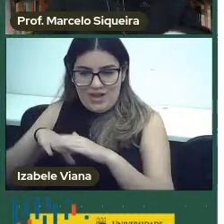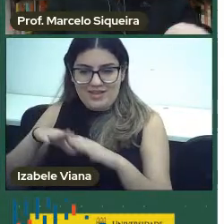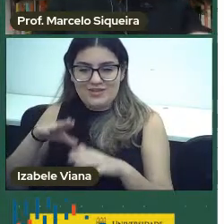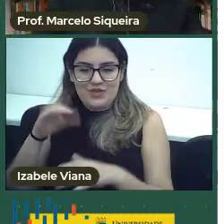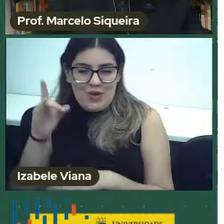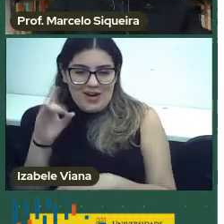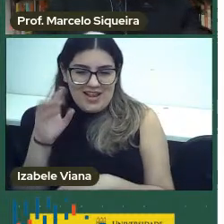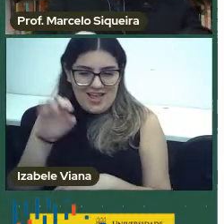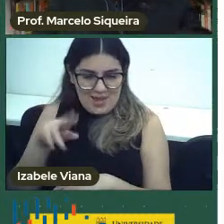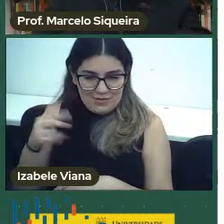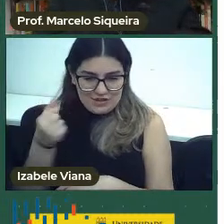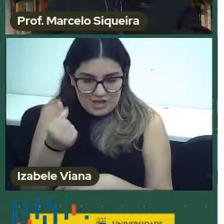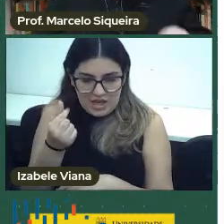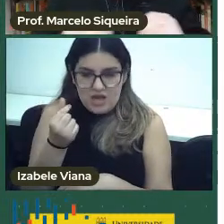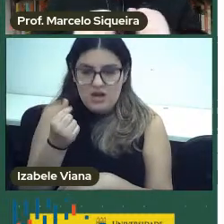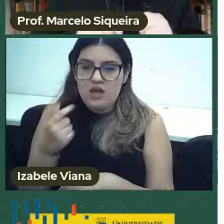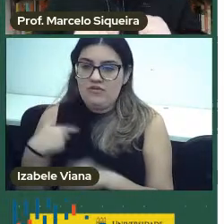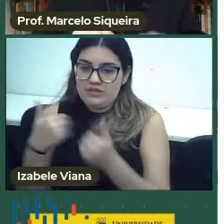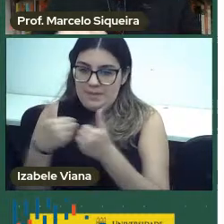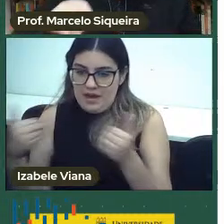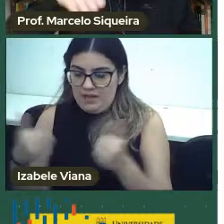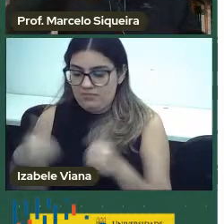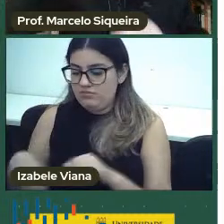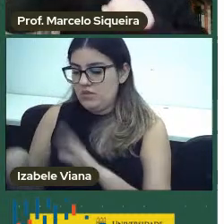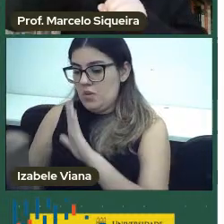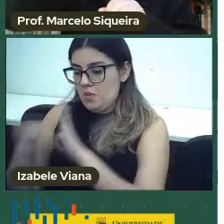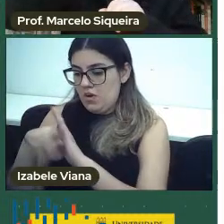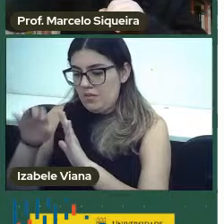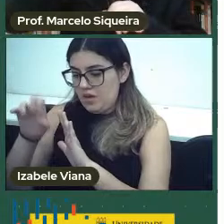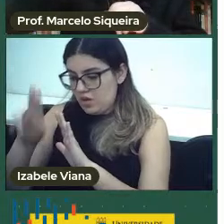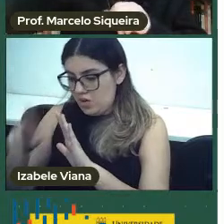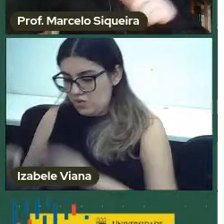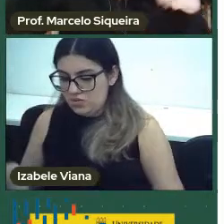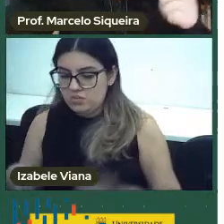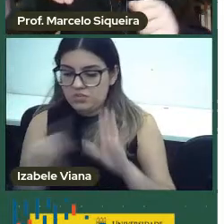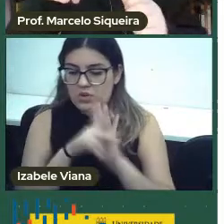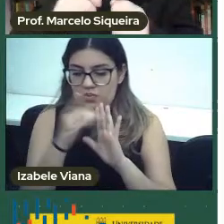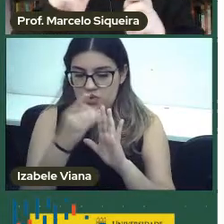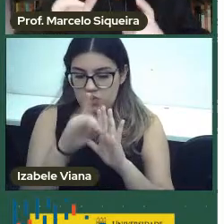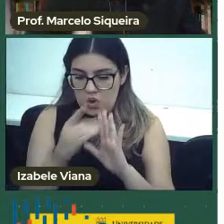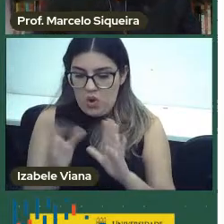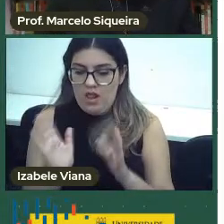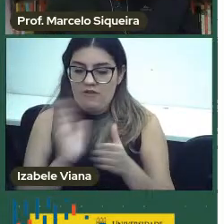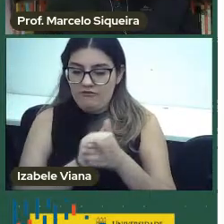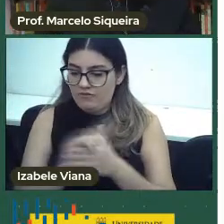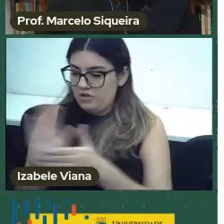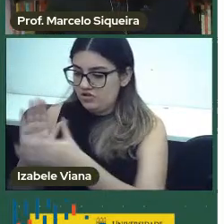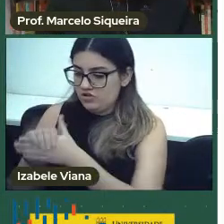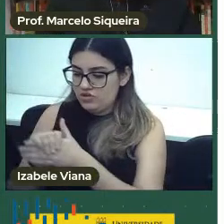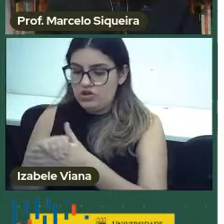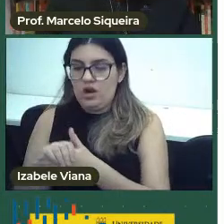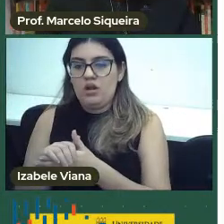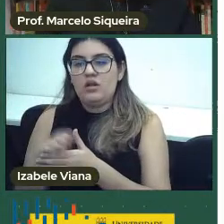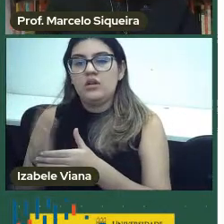né? Um para dólar, um para euro. Vou guardar e colocar dentro da bolsinha da mala, fechar e colocar um